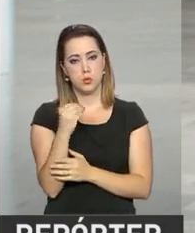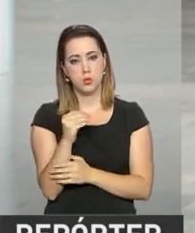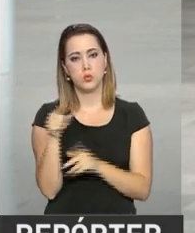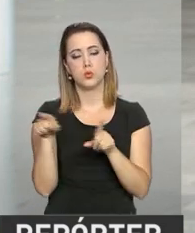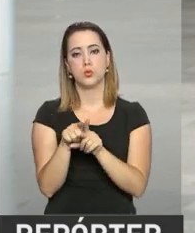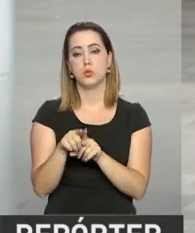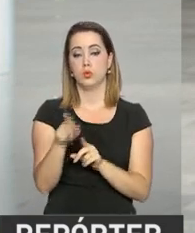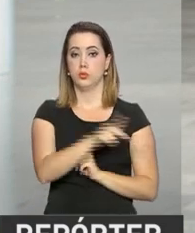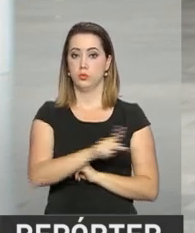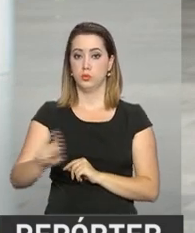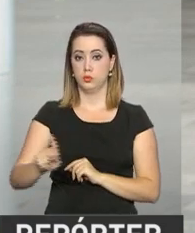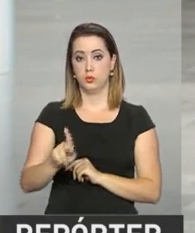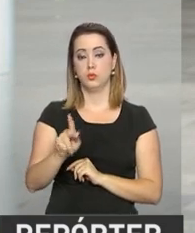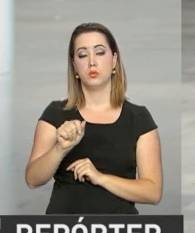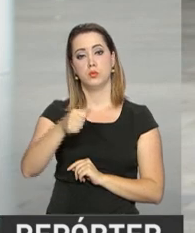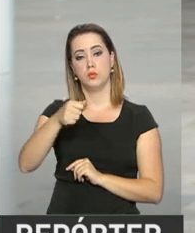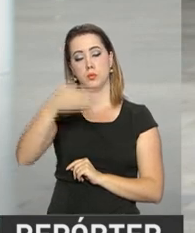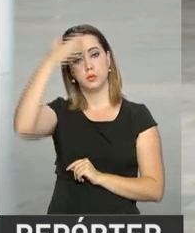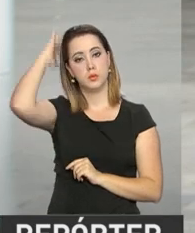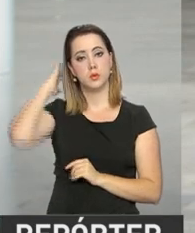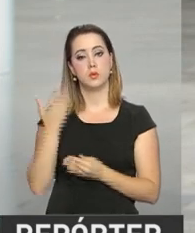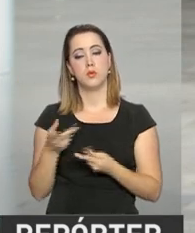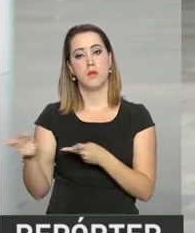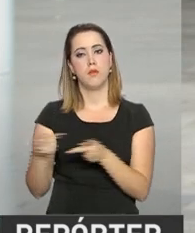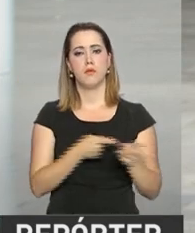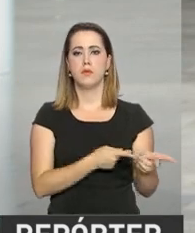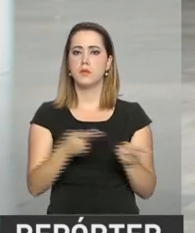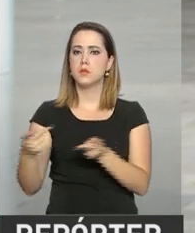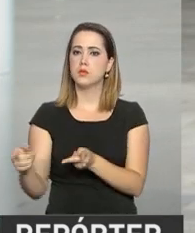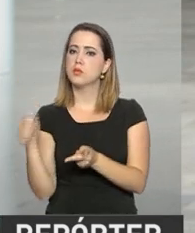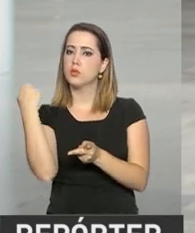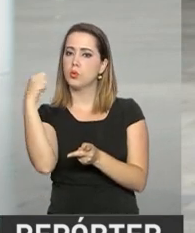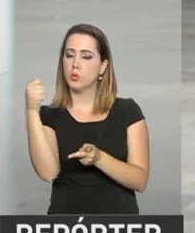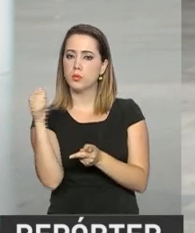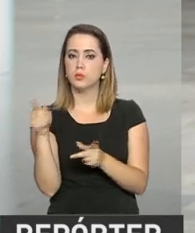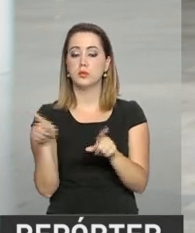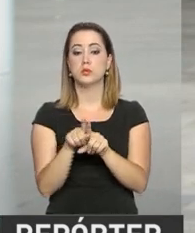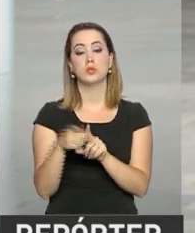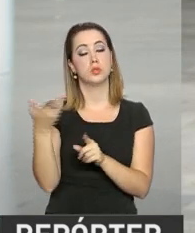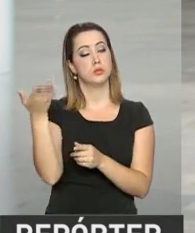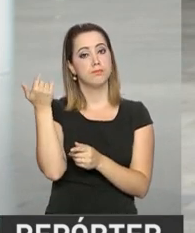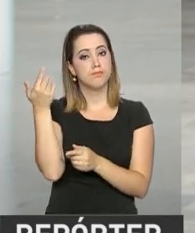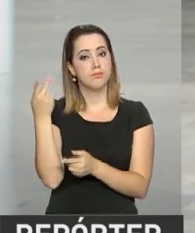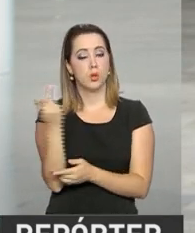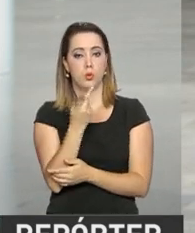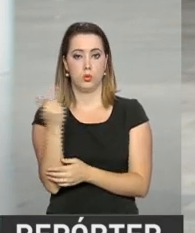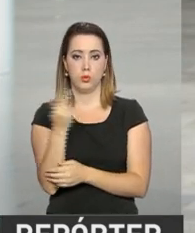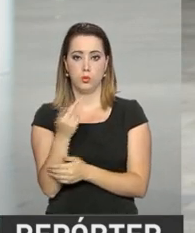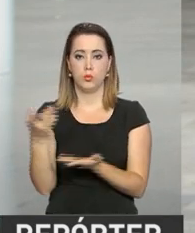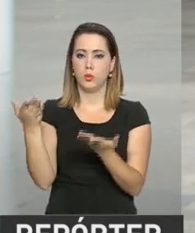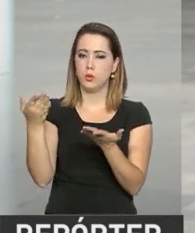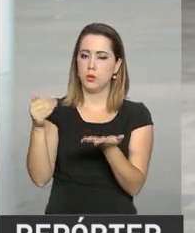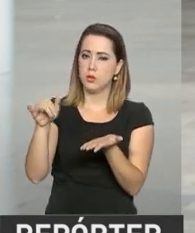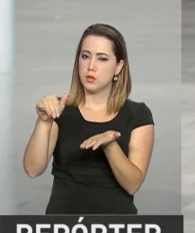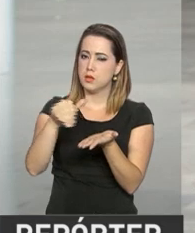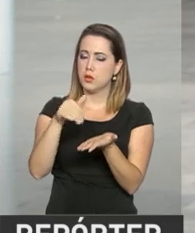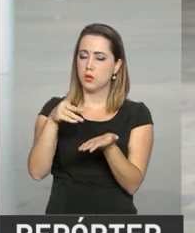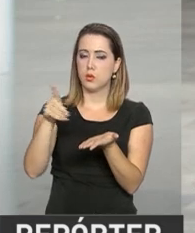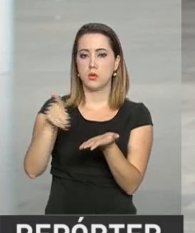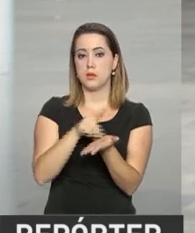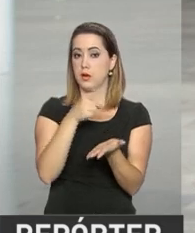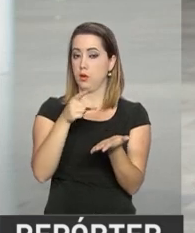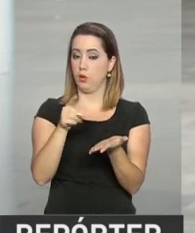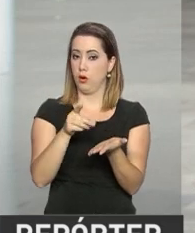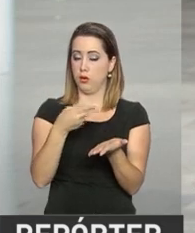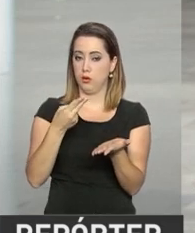Maurício macre lá em Buenos Aires na época eles assinaram dois acordos bilaterais para facilitar o comércio e tornar mais simples as trocas